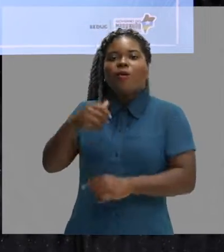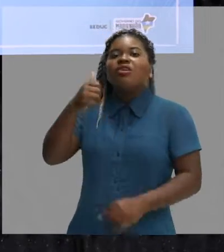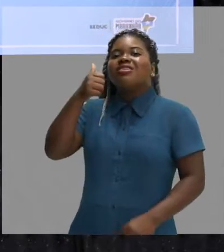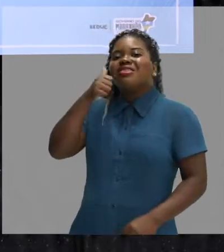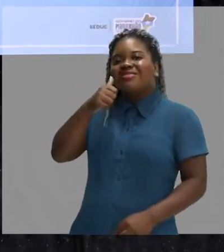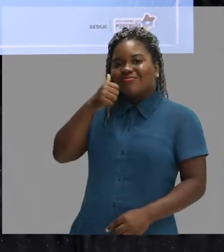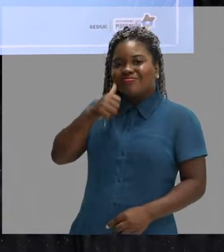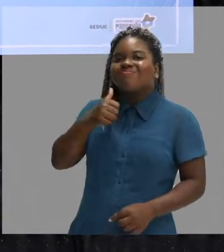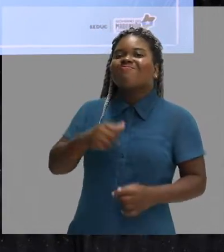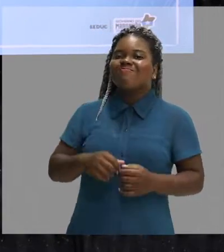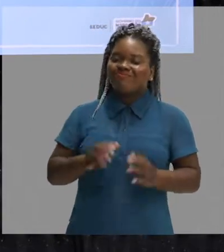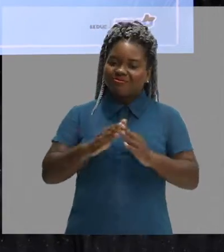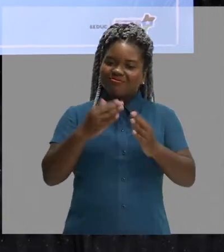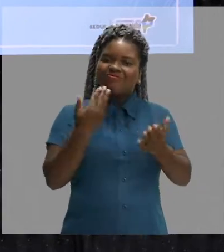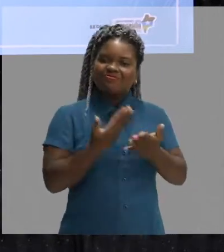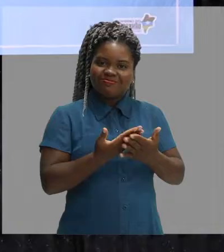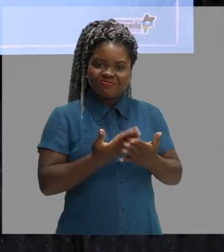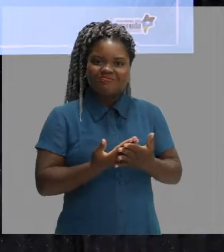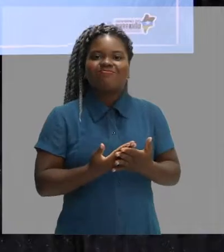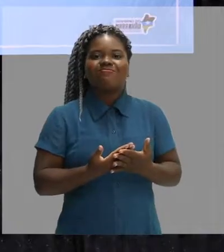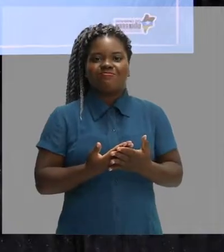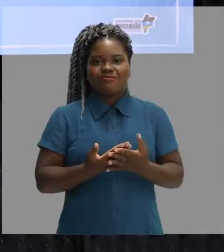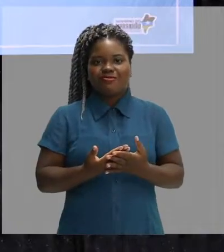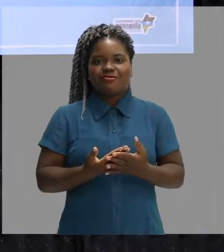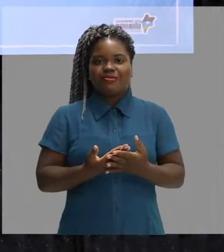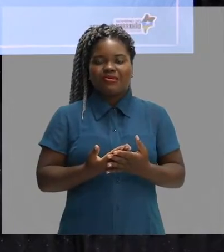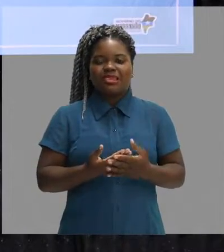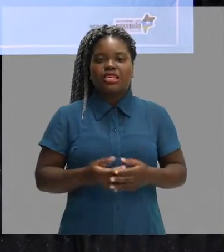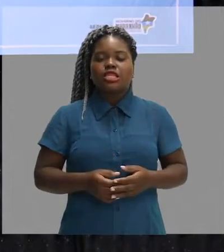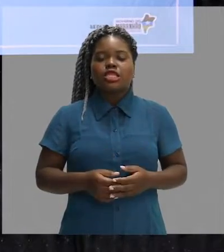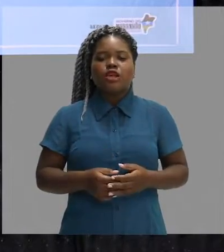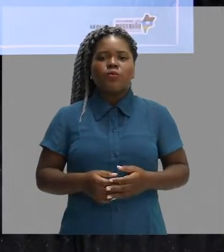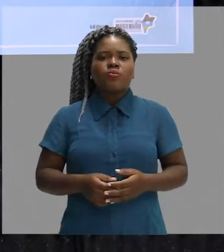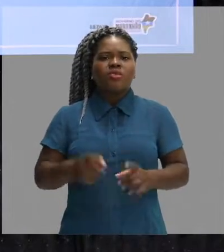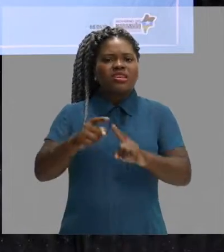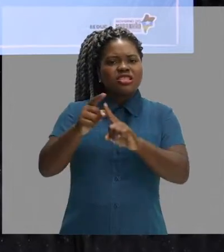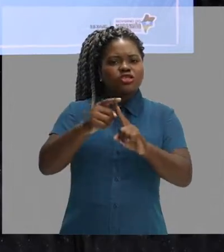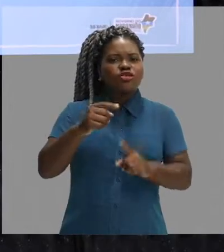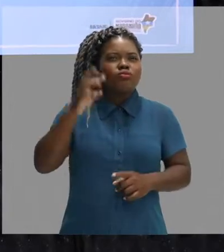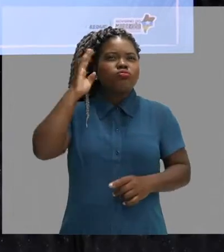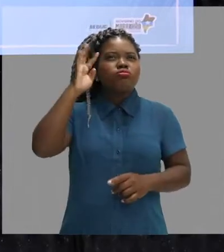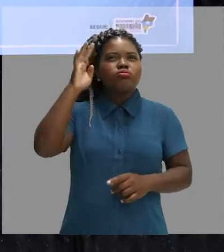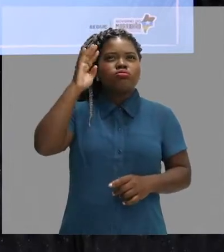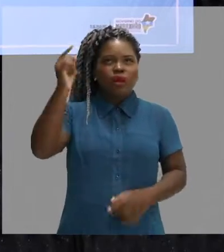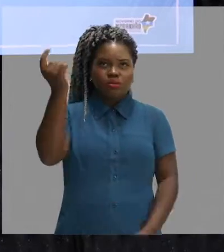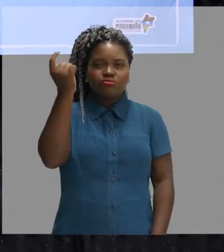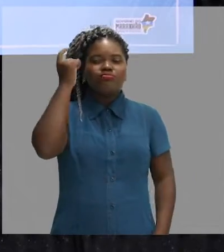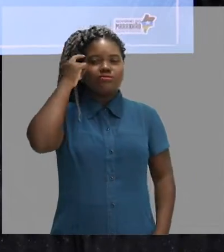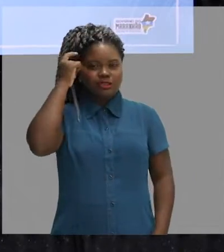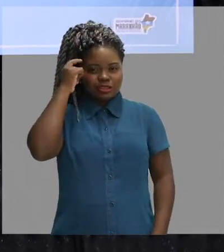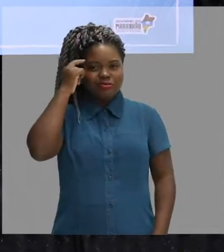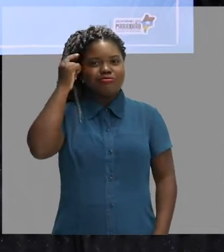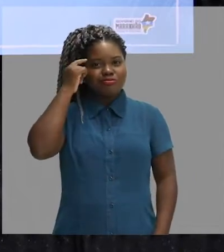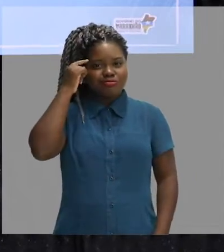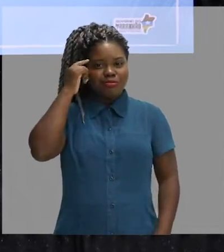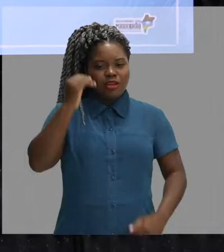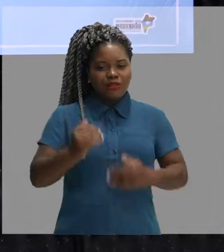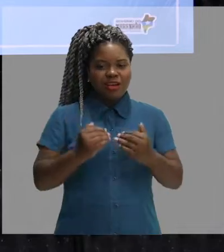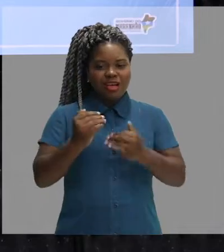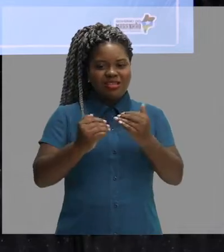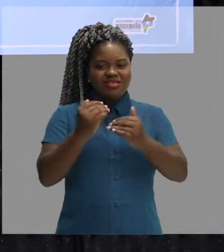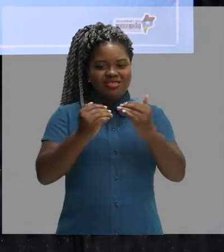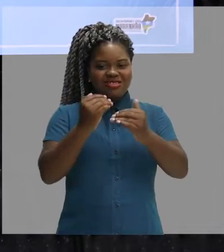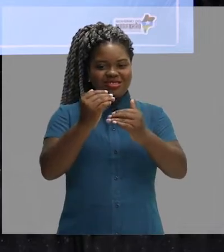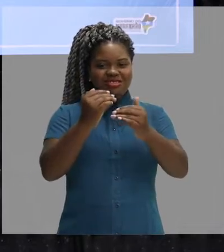nas gincanas e etc. Então, esse tipo de pensamento ele vai se reproduzindo com o passar do tempo e vai se